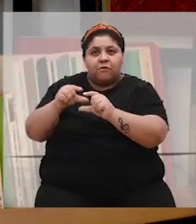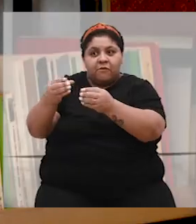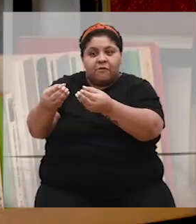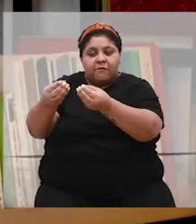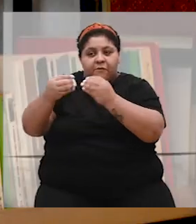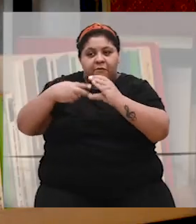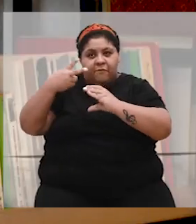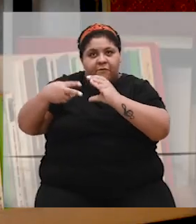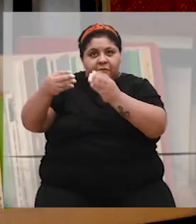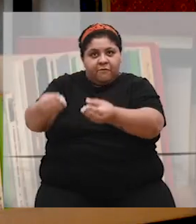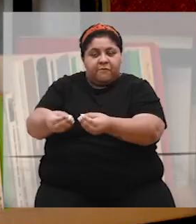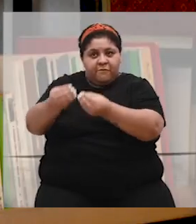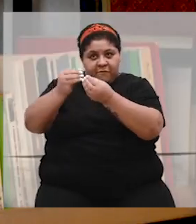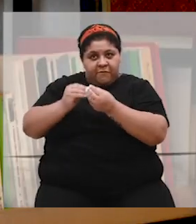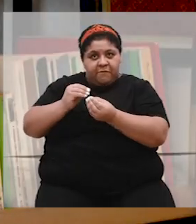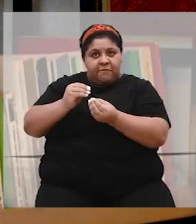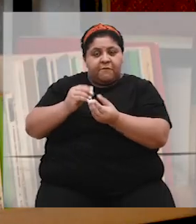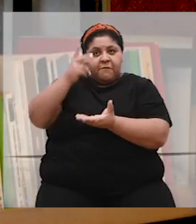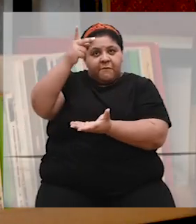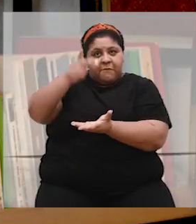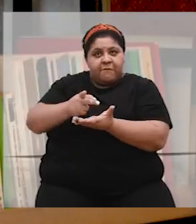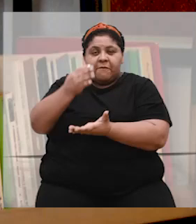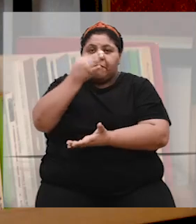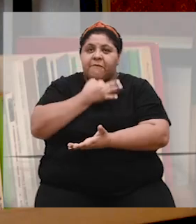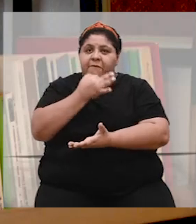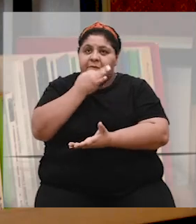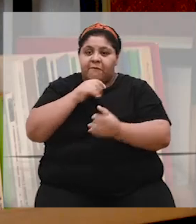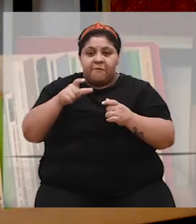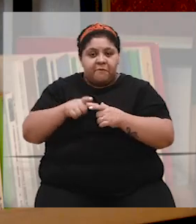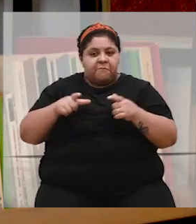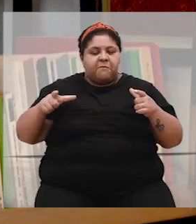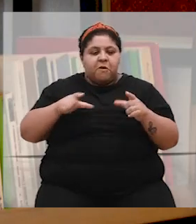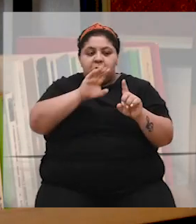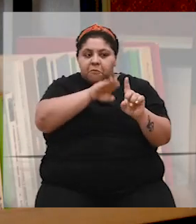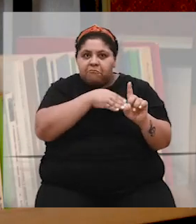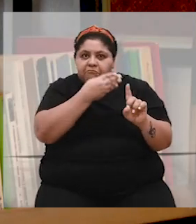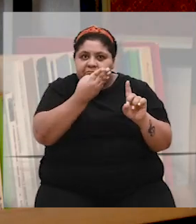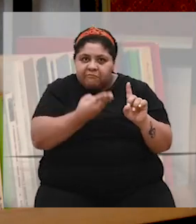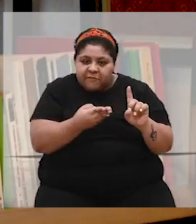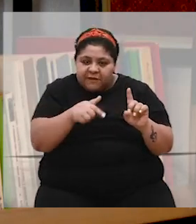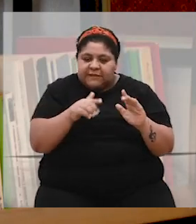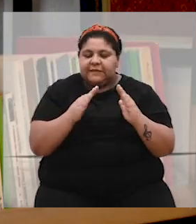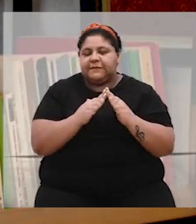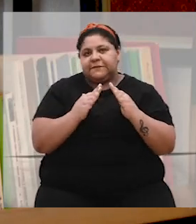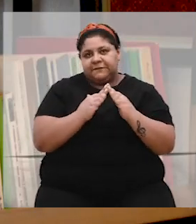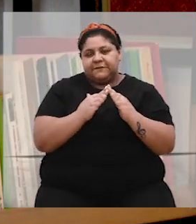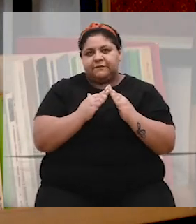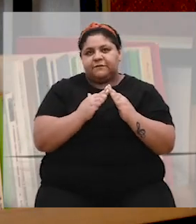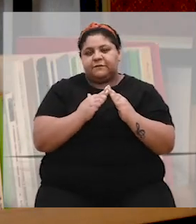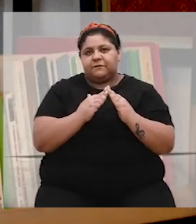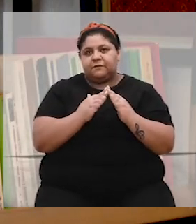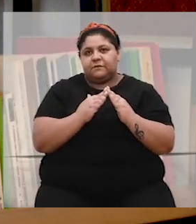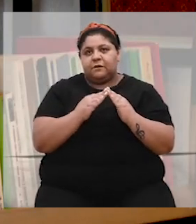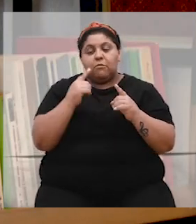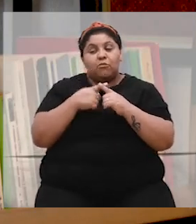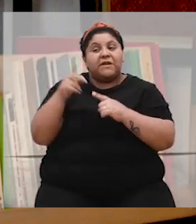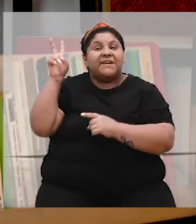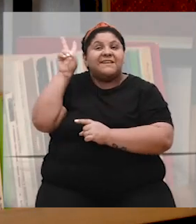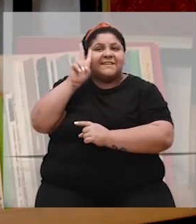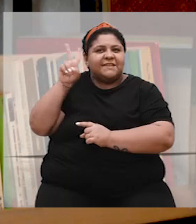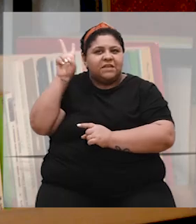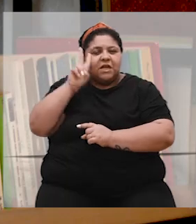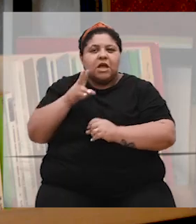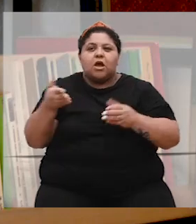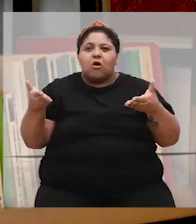recebeu da Câmara Municipal o prêmio Caxias do Sul, uma das maiores honrarias da casa, por sua